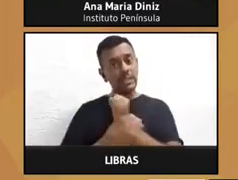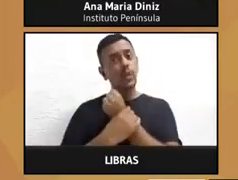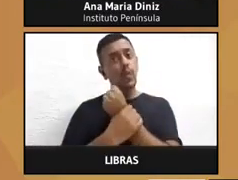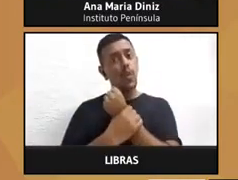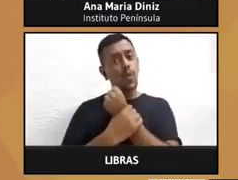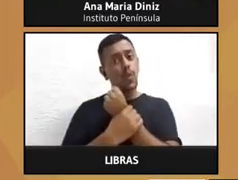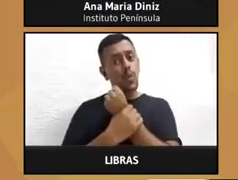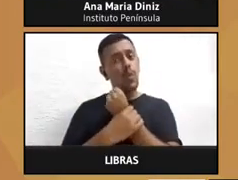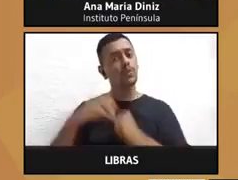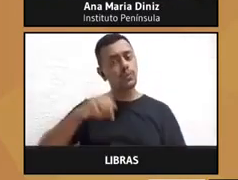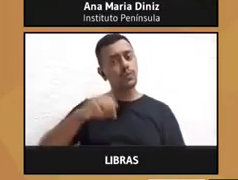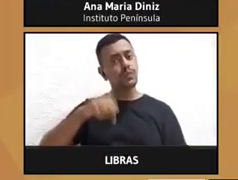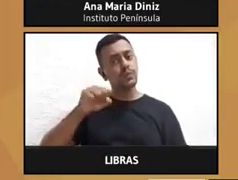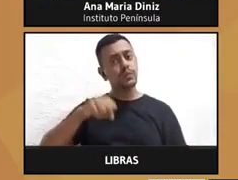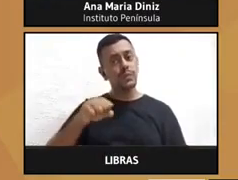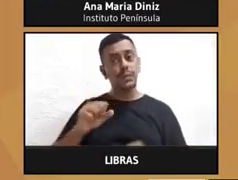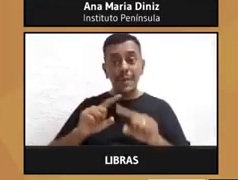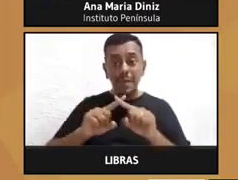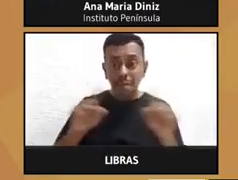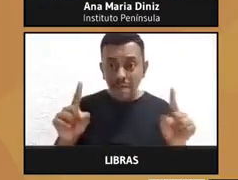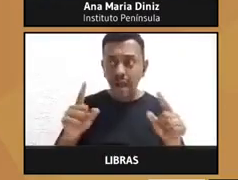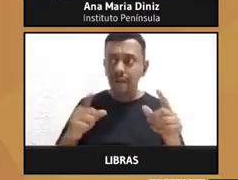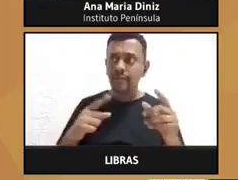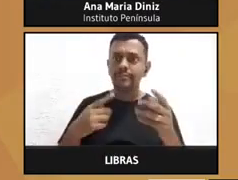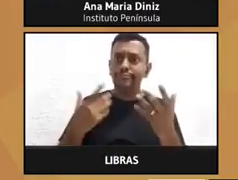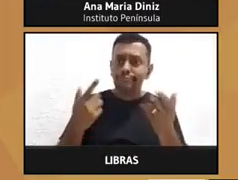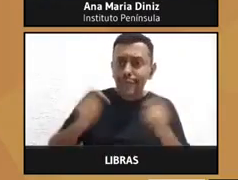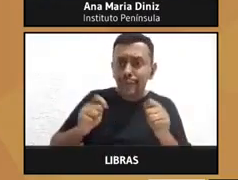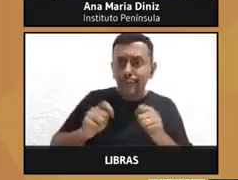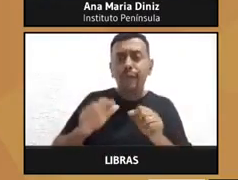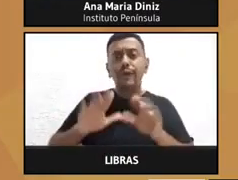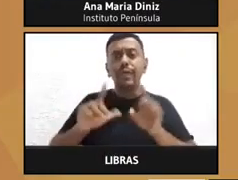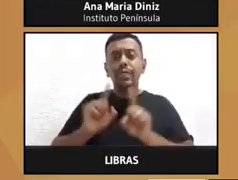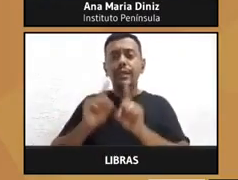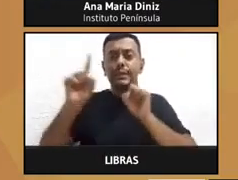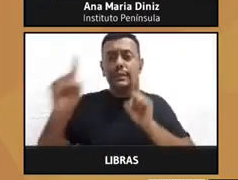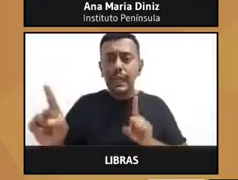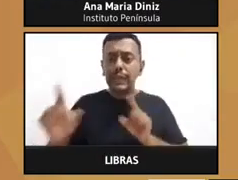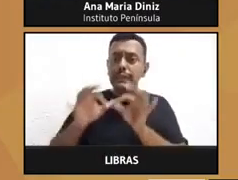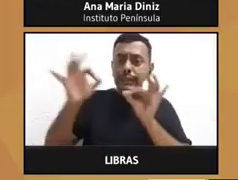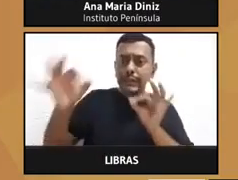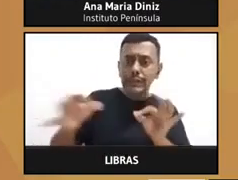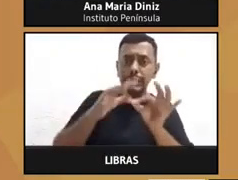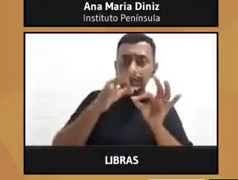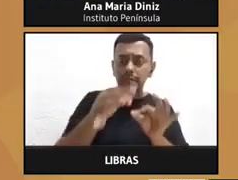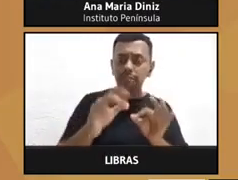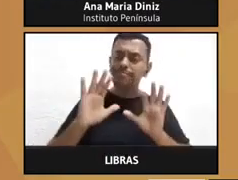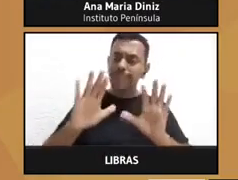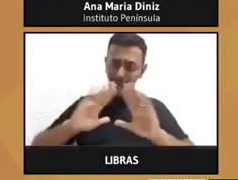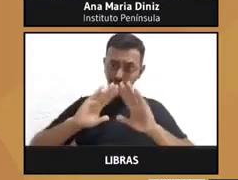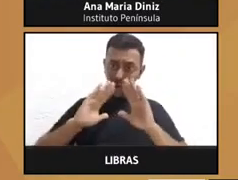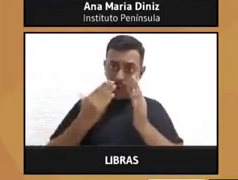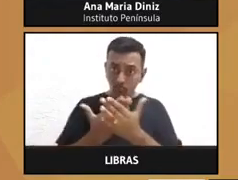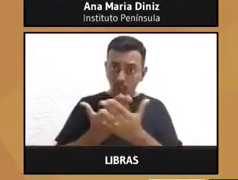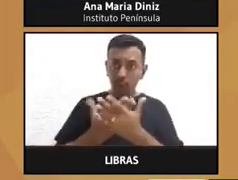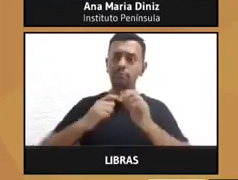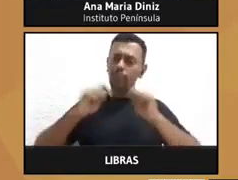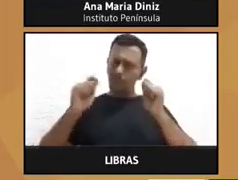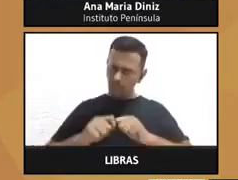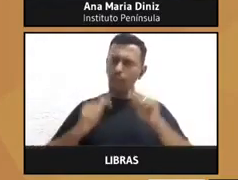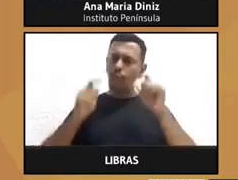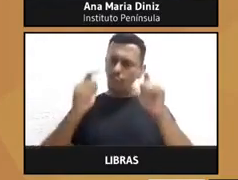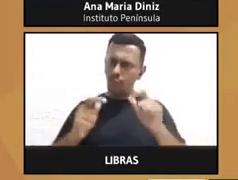poderiam introduzir algum distanciamento, mas as escolas podem ser locais bem seguros e a prioridade tem que